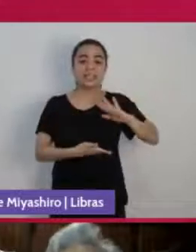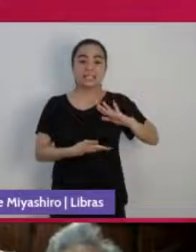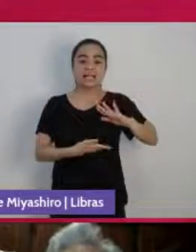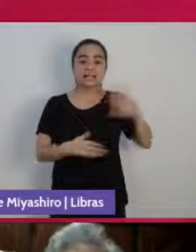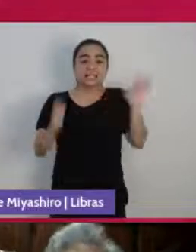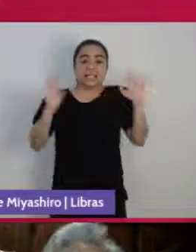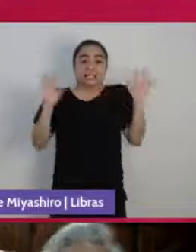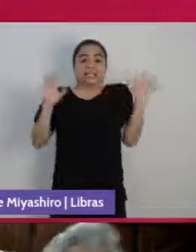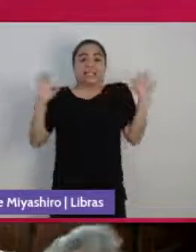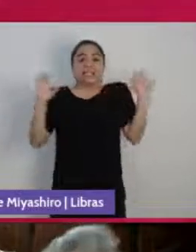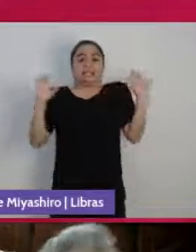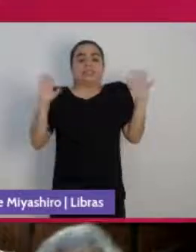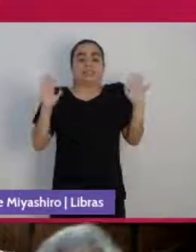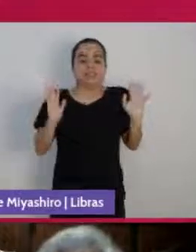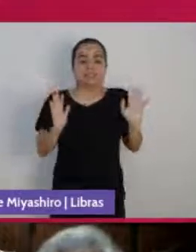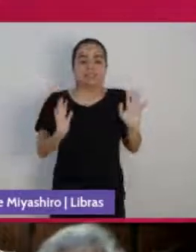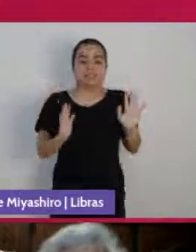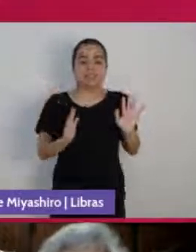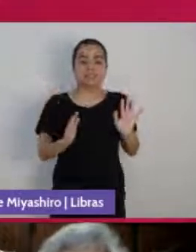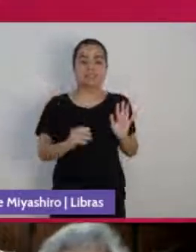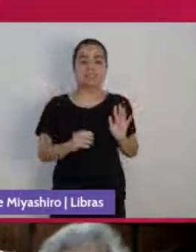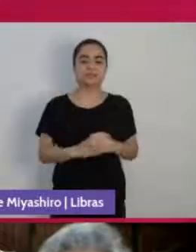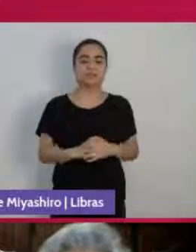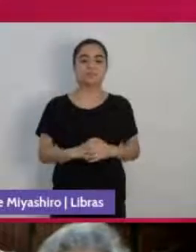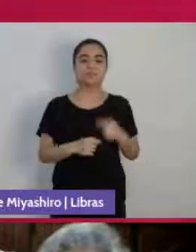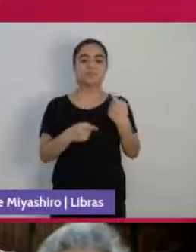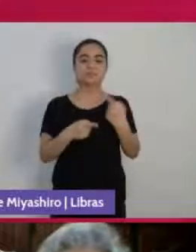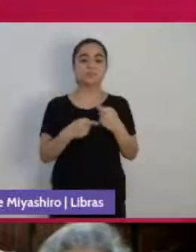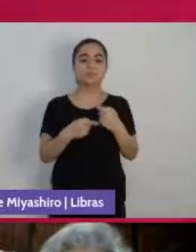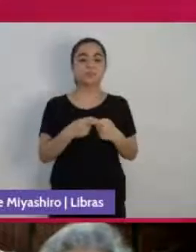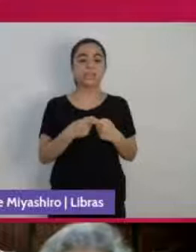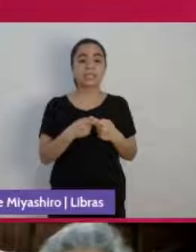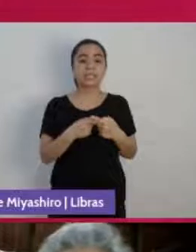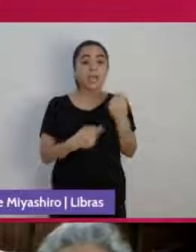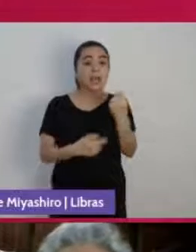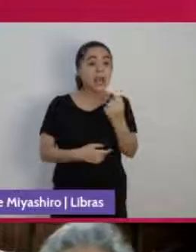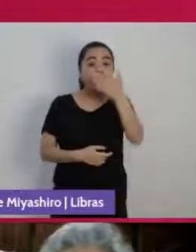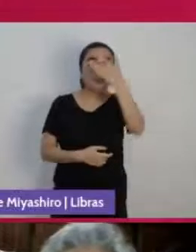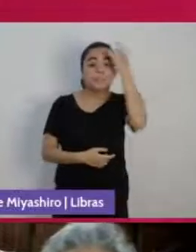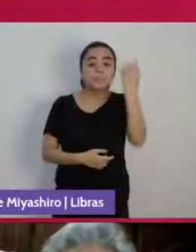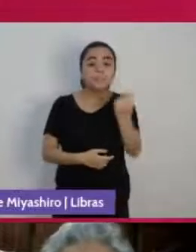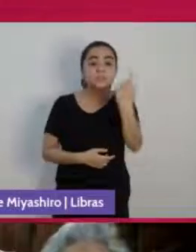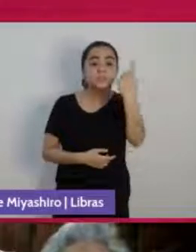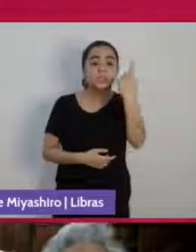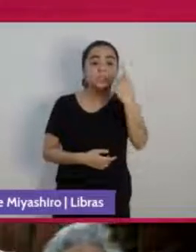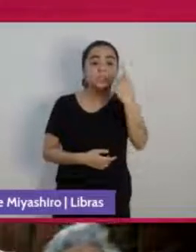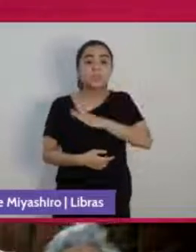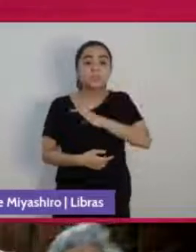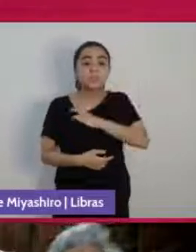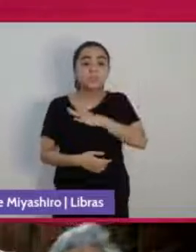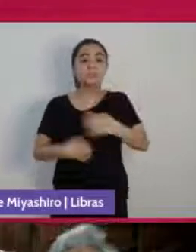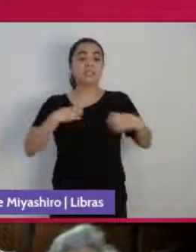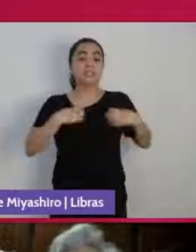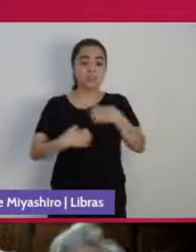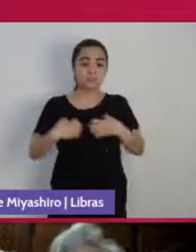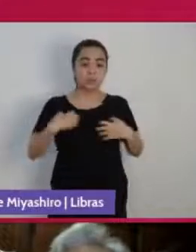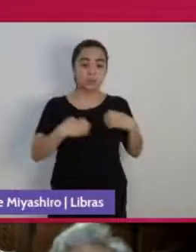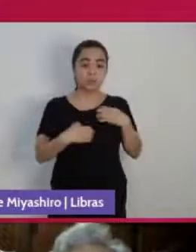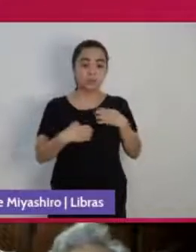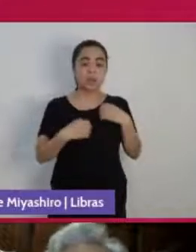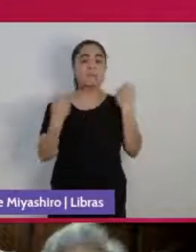já está meio que reagindo. Por quê? É algo estranho, ela está com medo, ela está ansiosa. Ela pode reagir